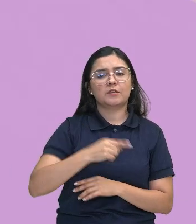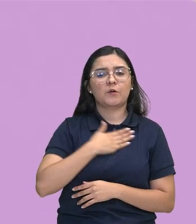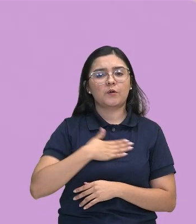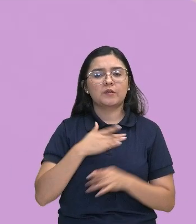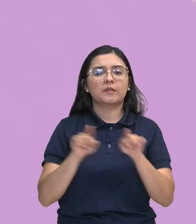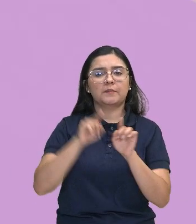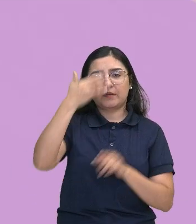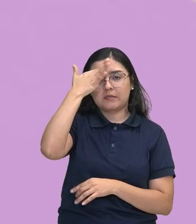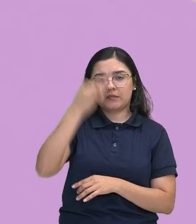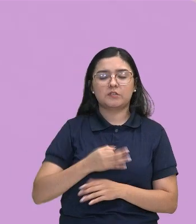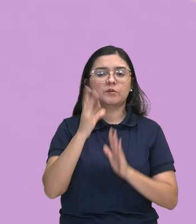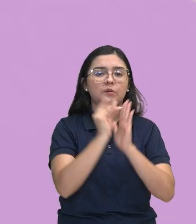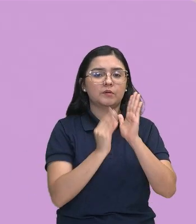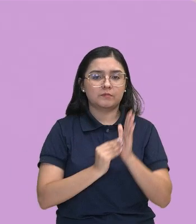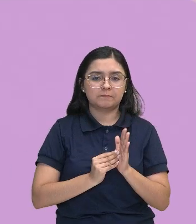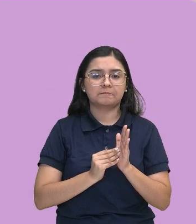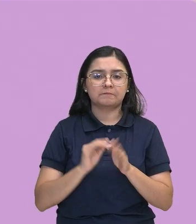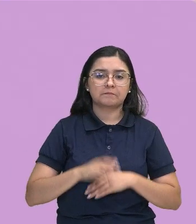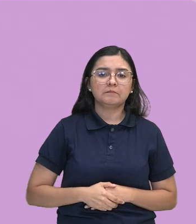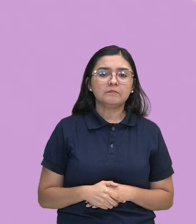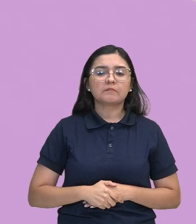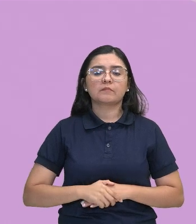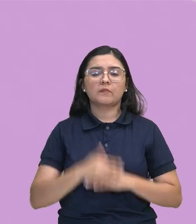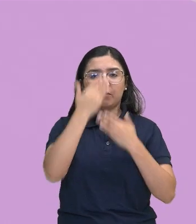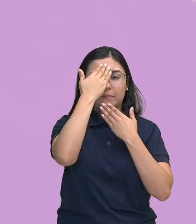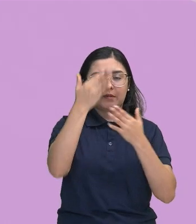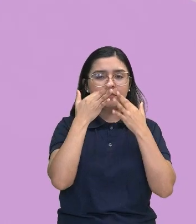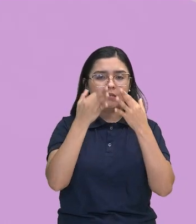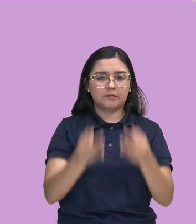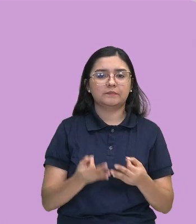gostado e compreendido o assunto. No mais é isso, então. Obrigado pela